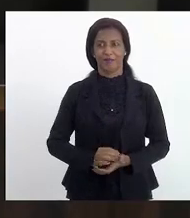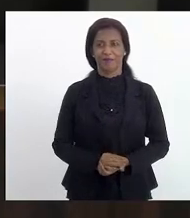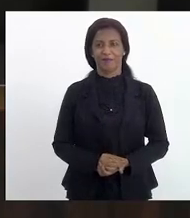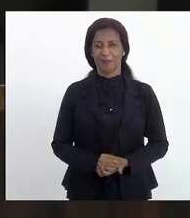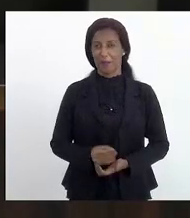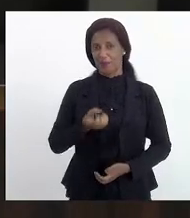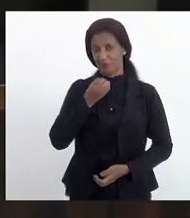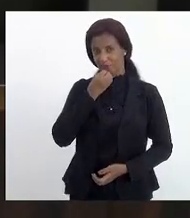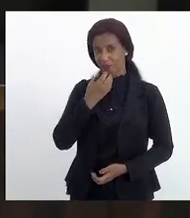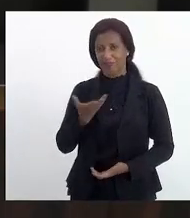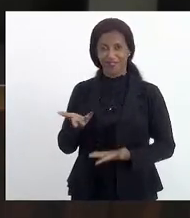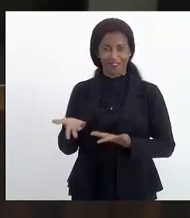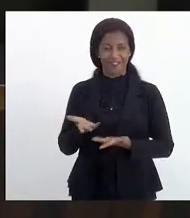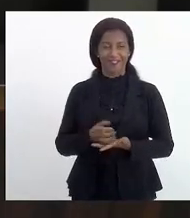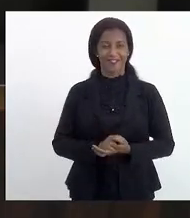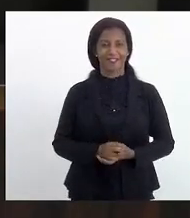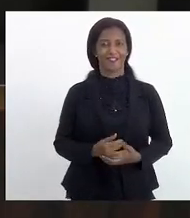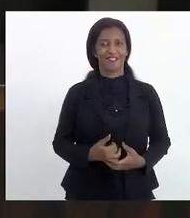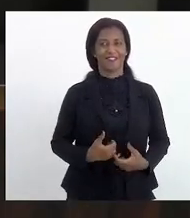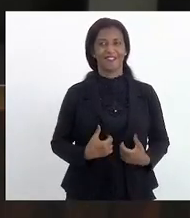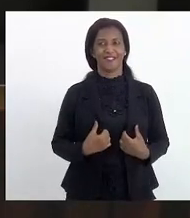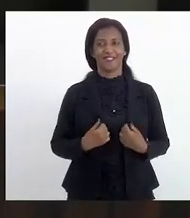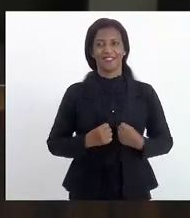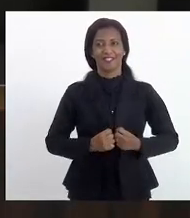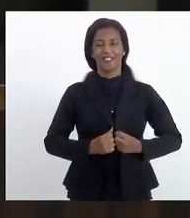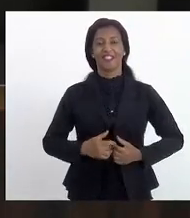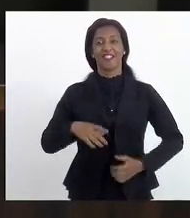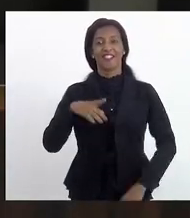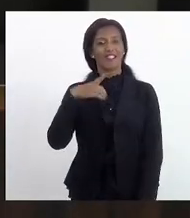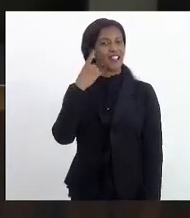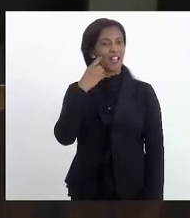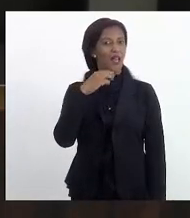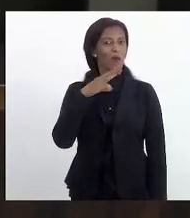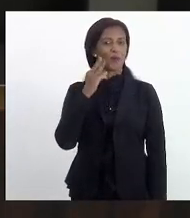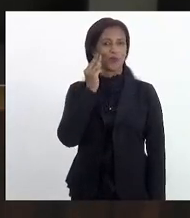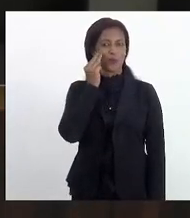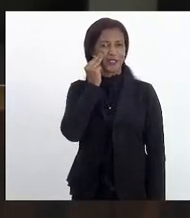Bom assim, né? Deputada Mônica, bom dia.